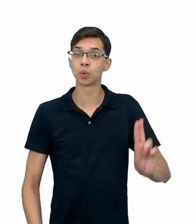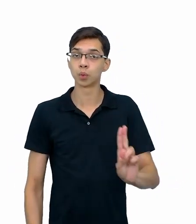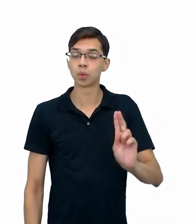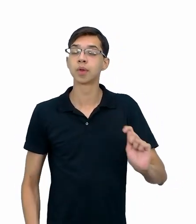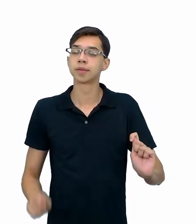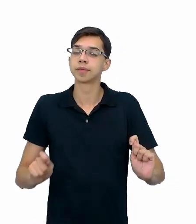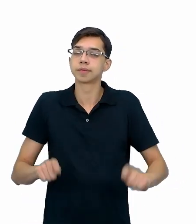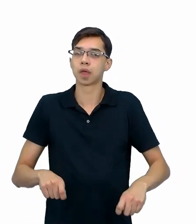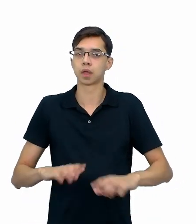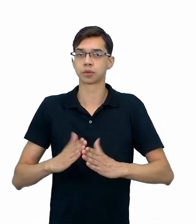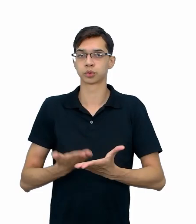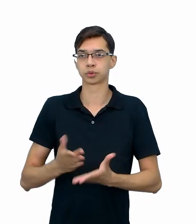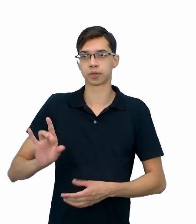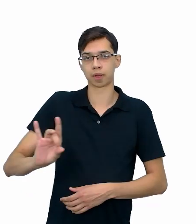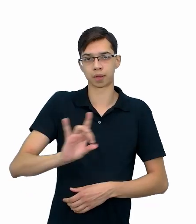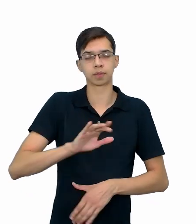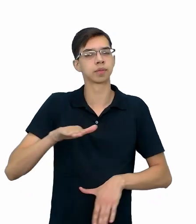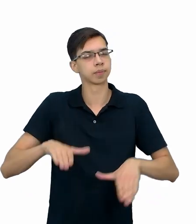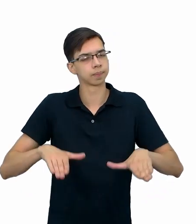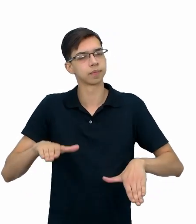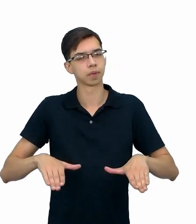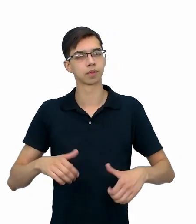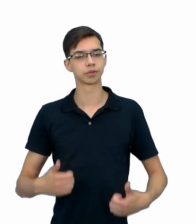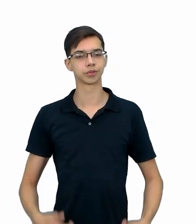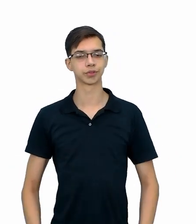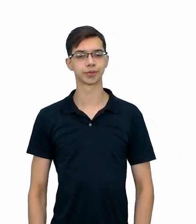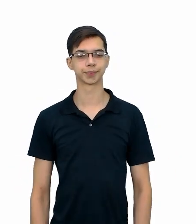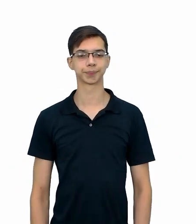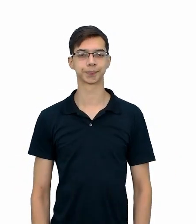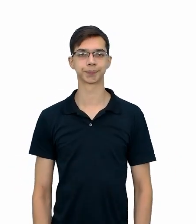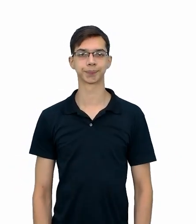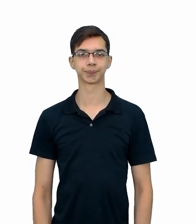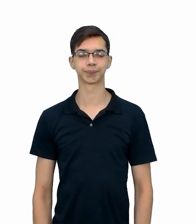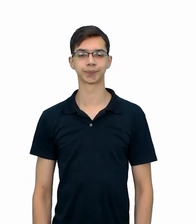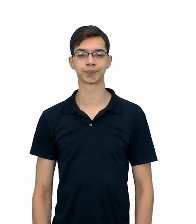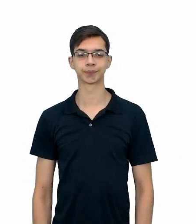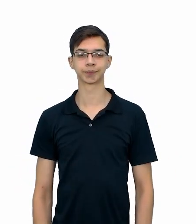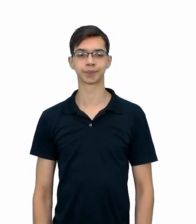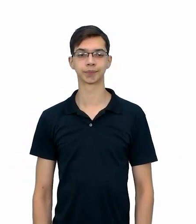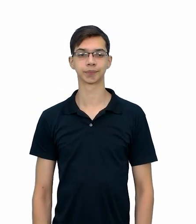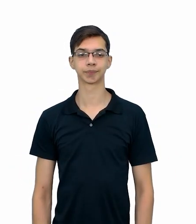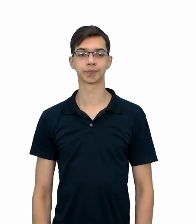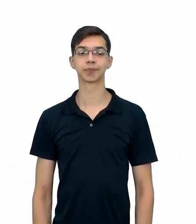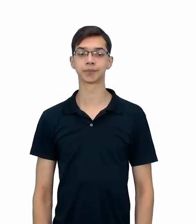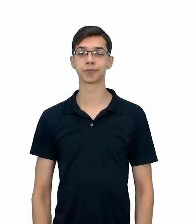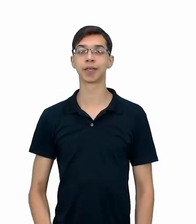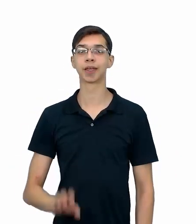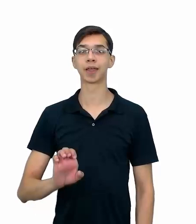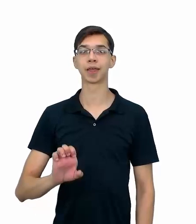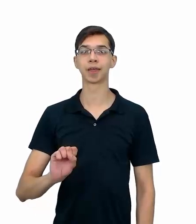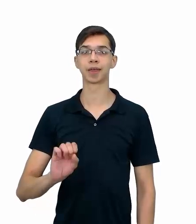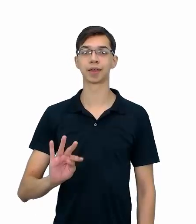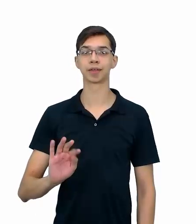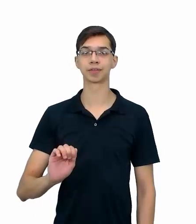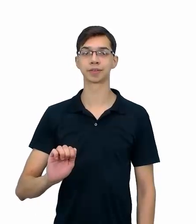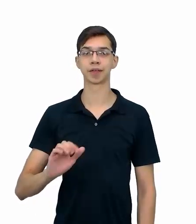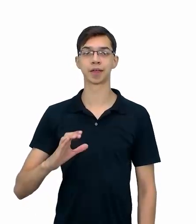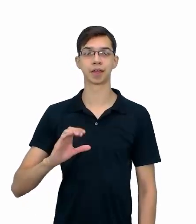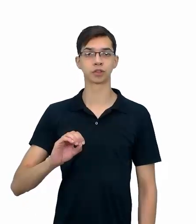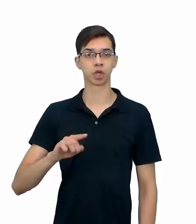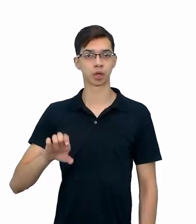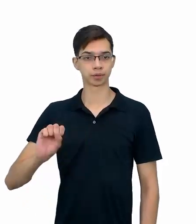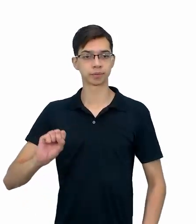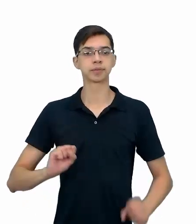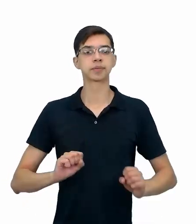cada escola. Na sequência, aqui a gente tem, as estações podem ser 3 ou 4, com atividades diferenciadas